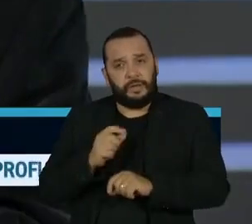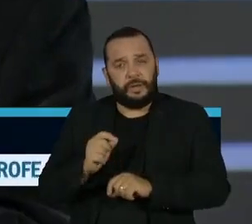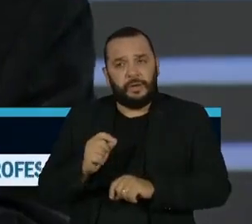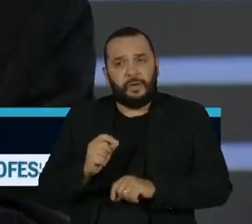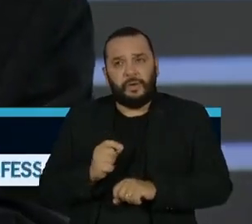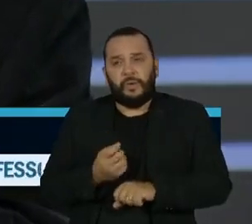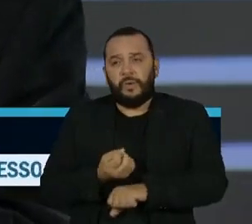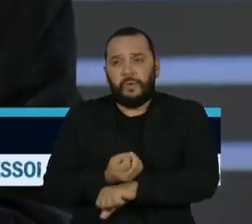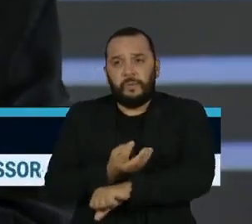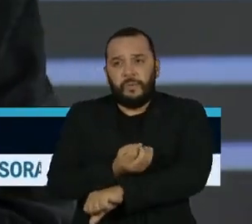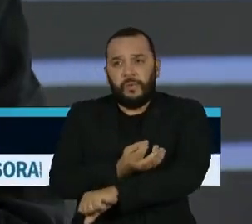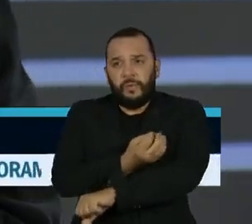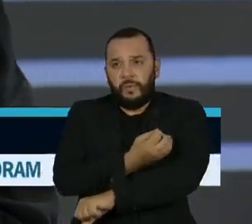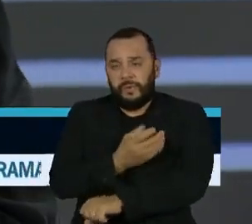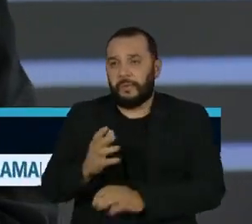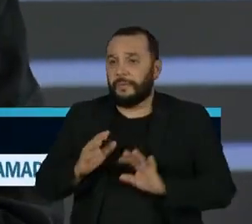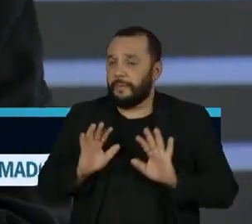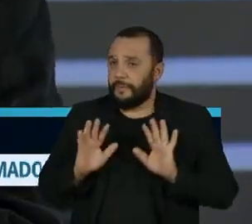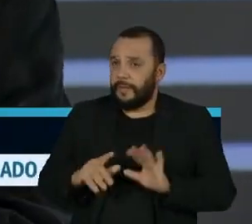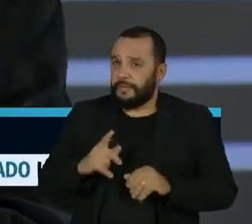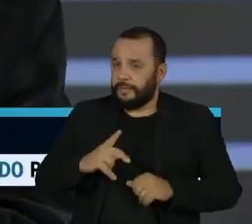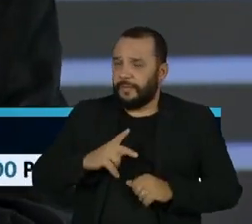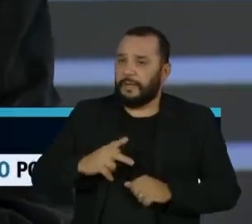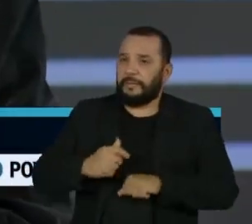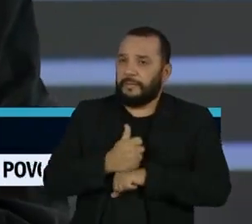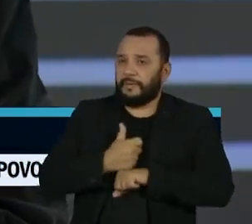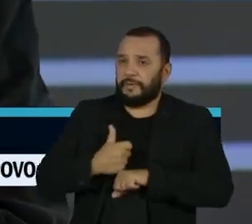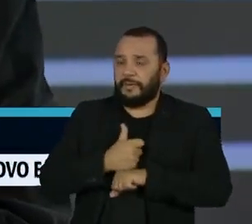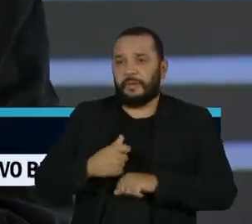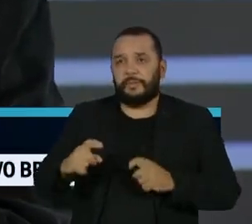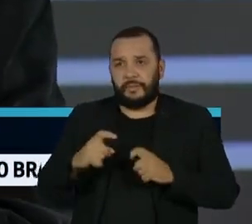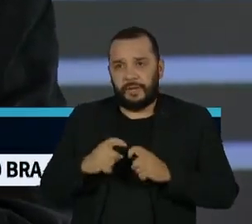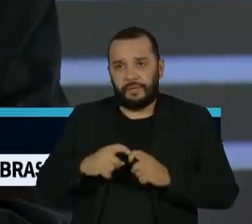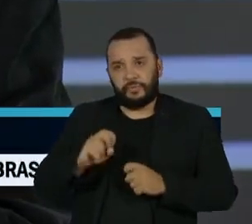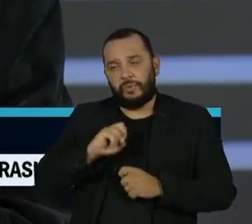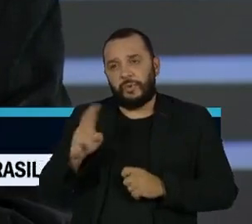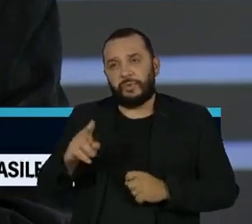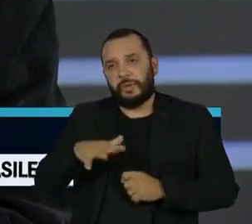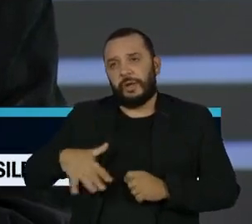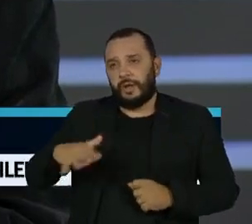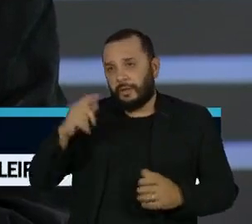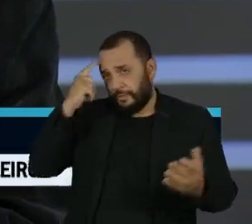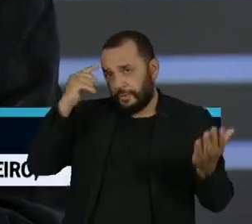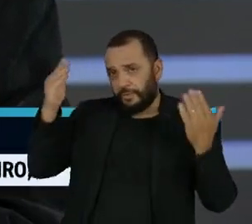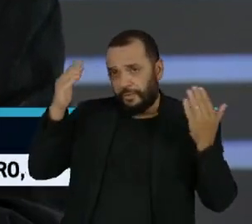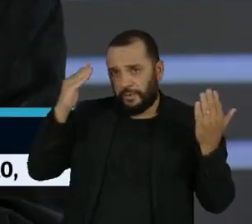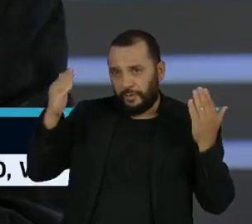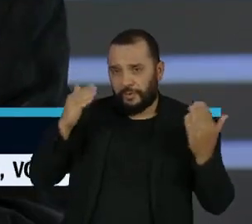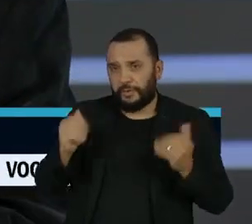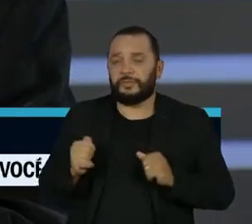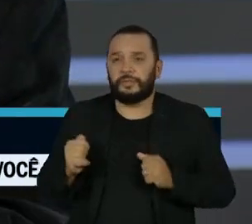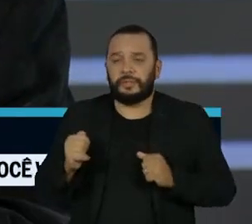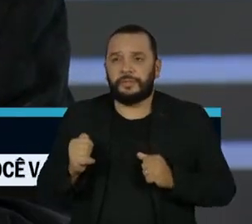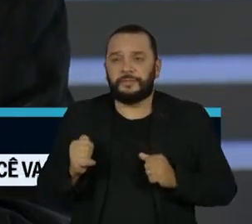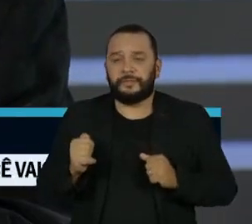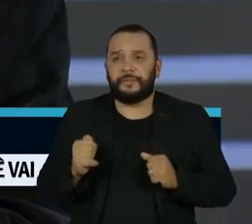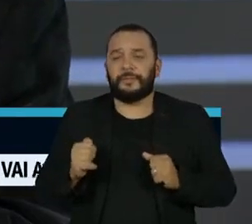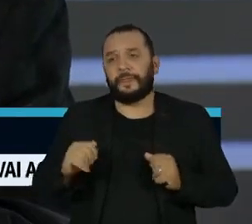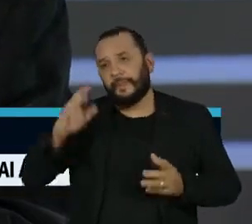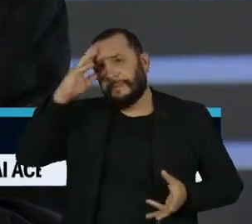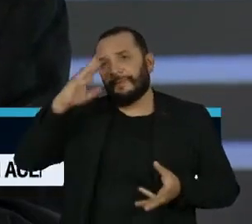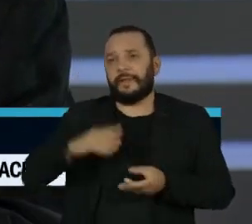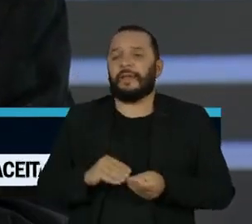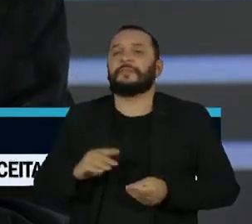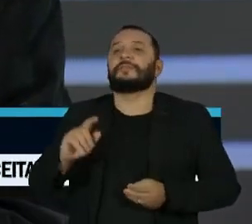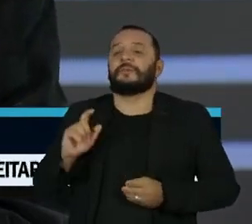você tem profissionais, seja médicos, sejam da área psicológica, que entendem que, de repente, é